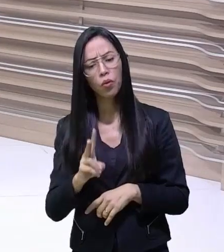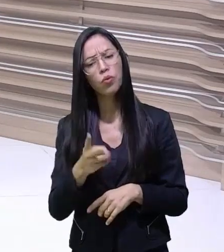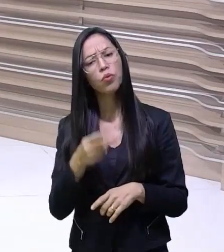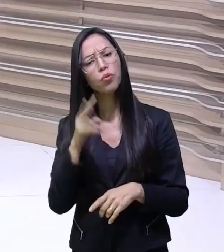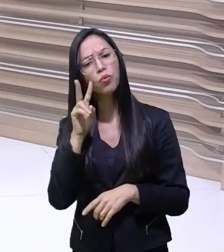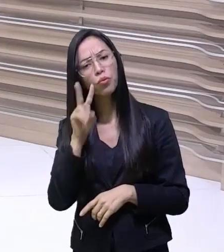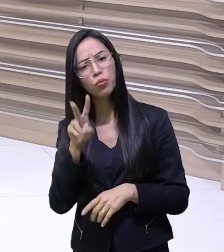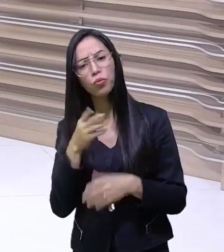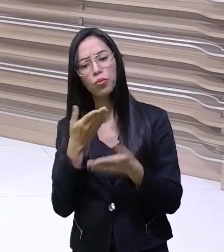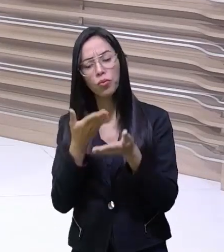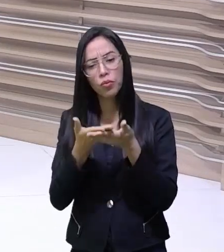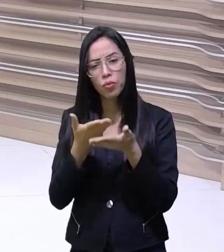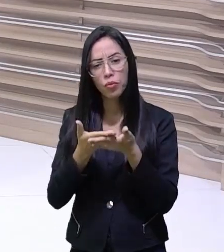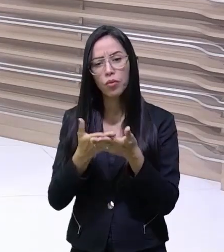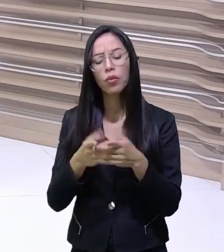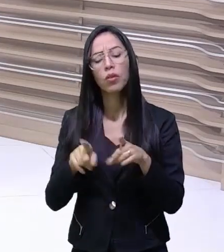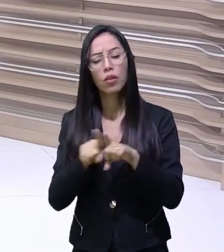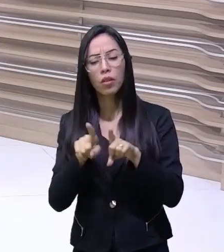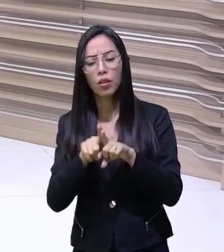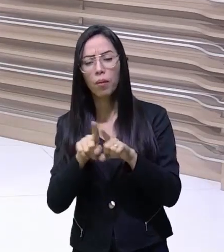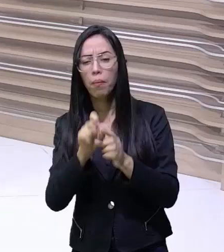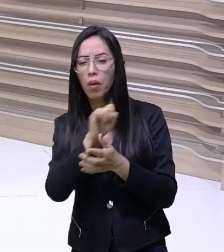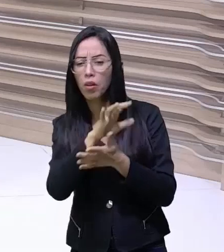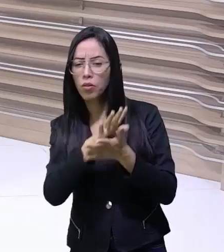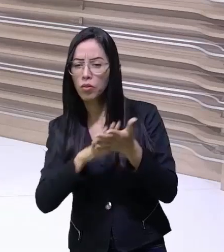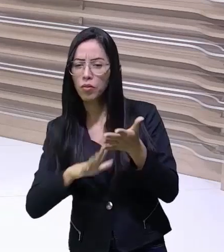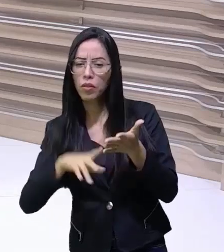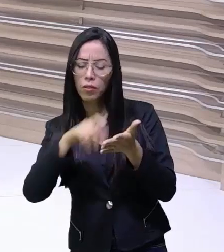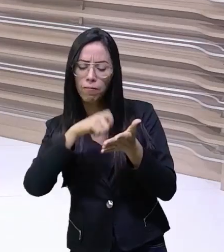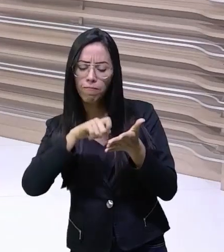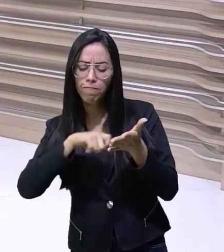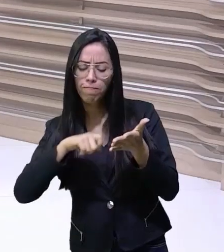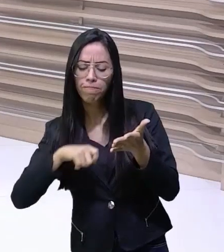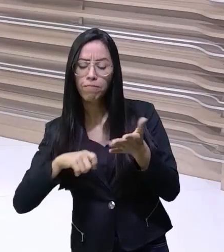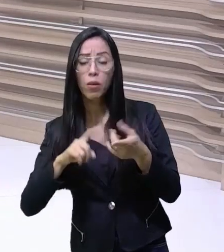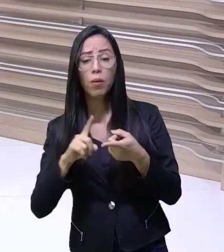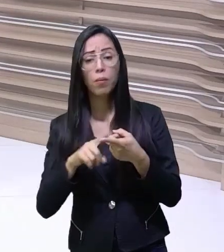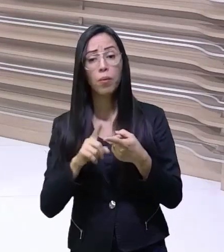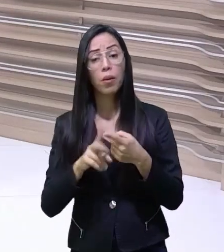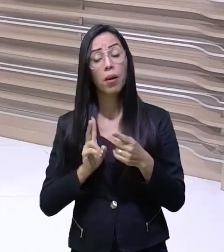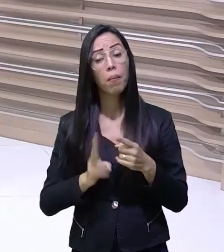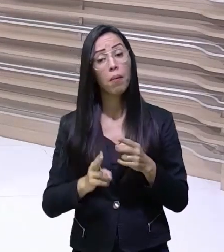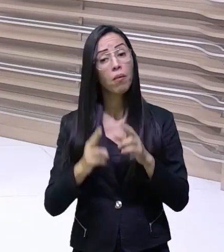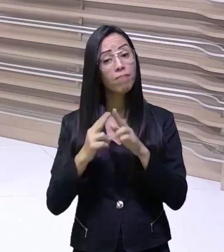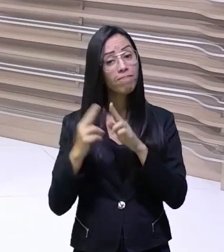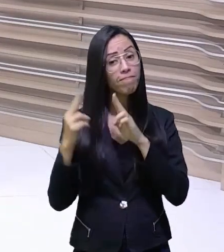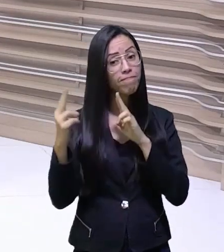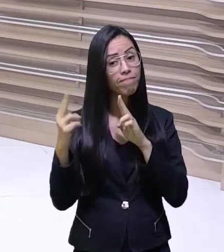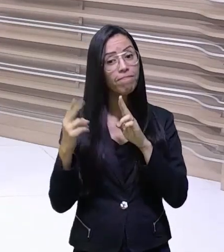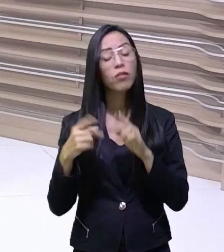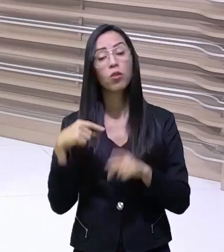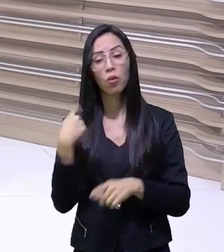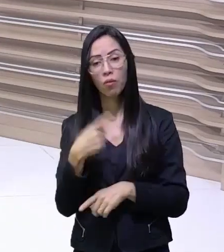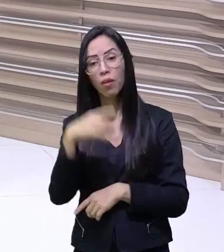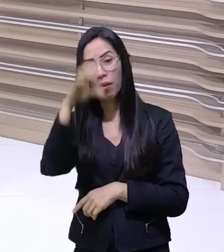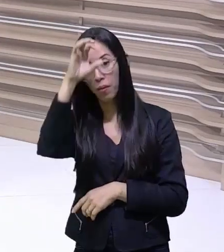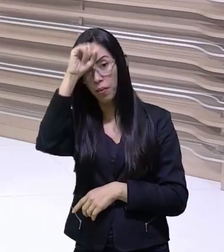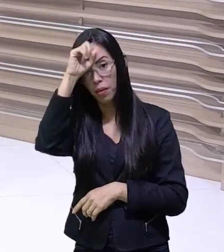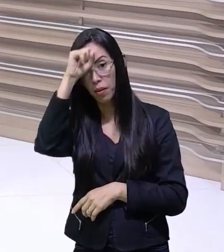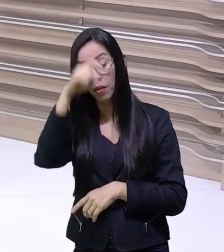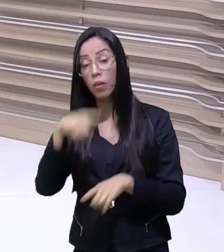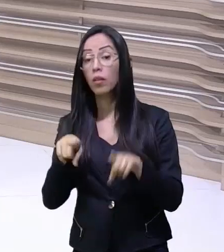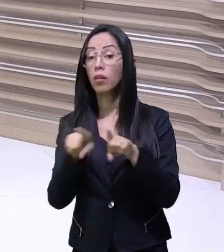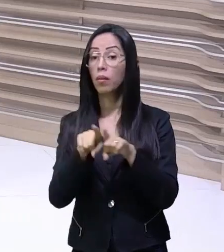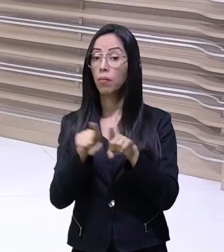aulas, continue fazendo os exercícios, porque mesmo à distância a gente vai aprender, tá certo? Outra